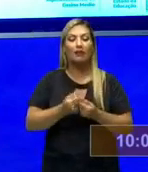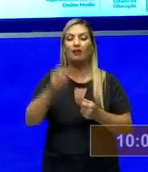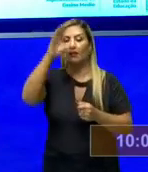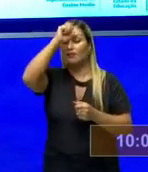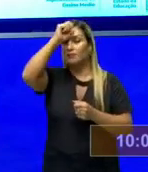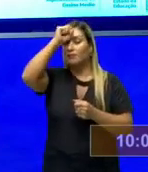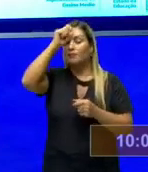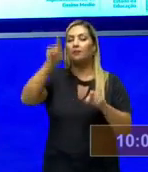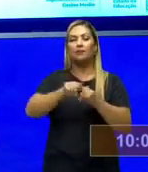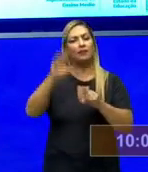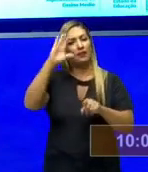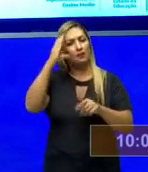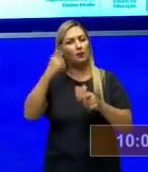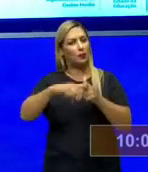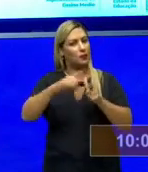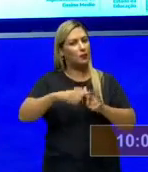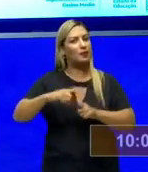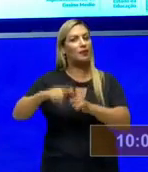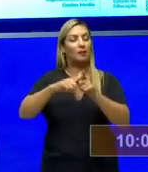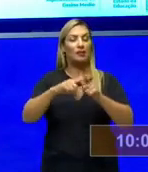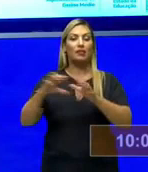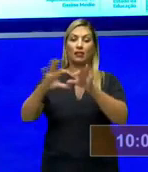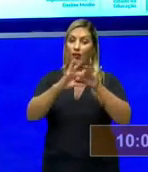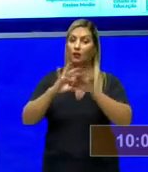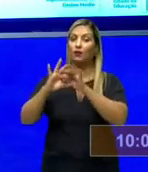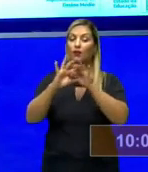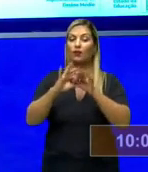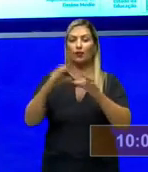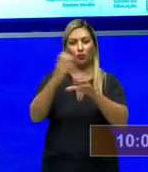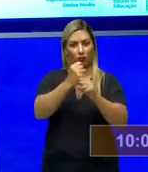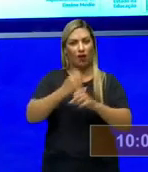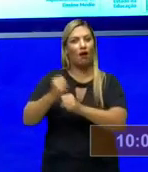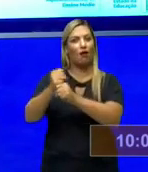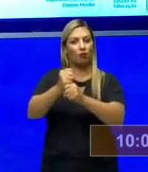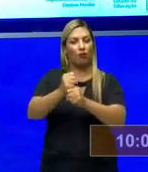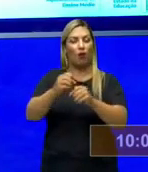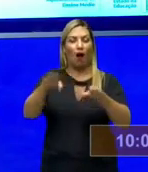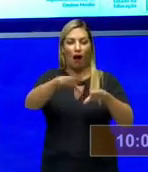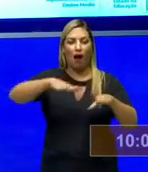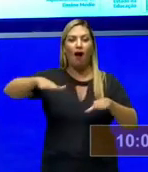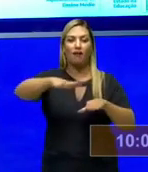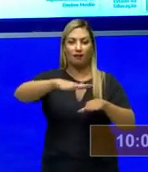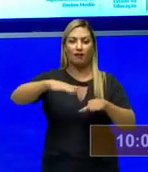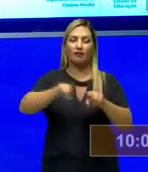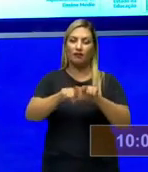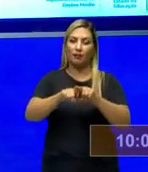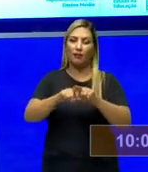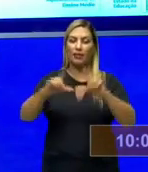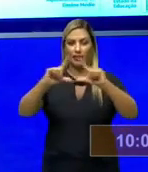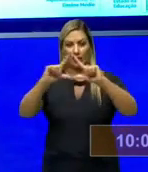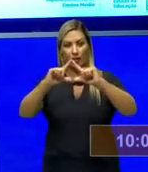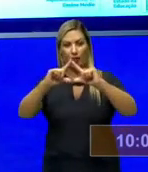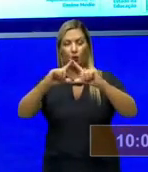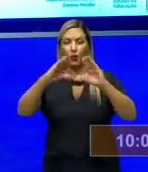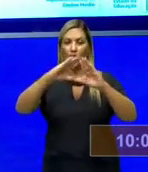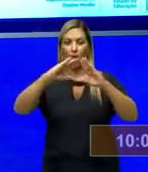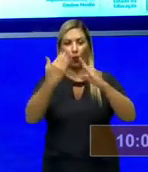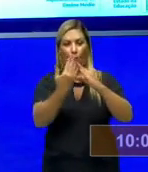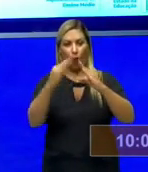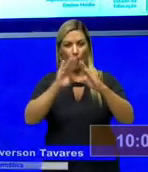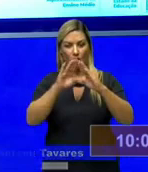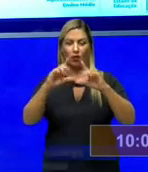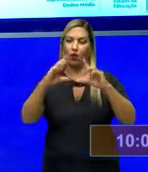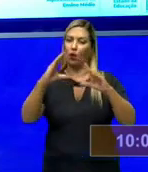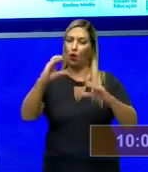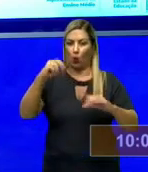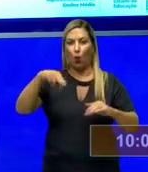aprendizagem é resolver problemas envolvendo o cálculo de áreas e volumes de pirâmides e cones o eixo